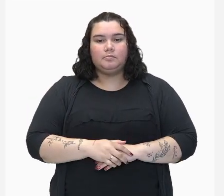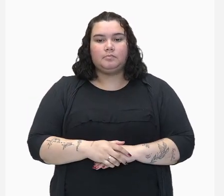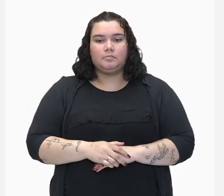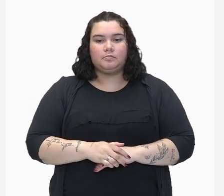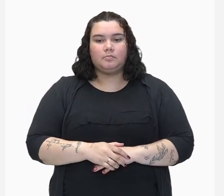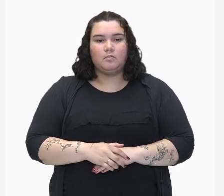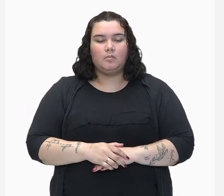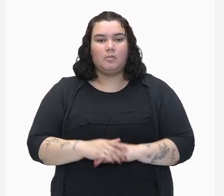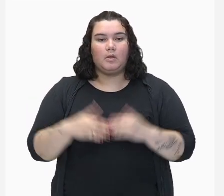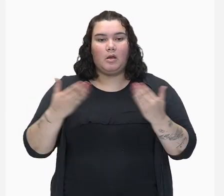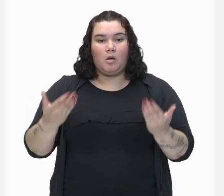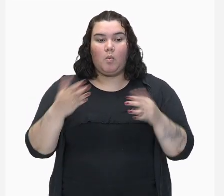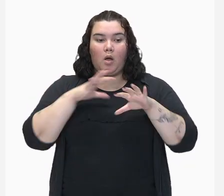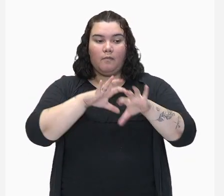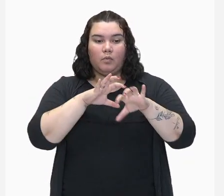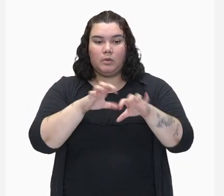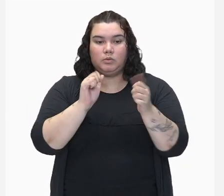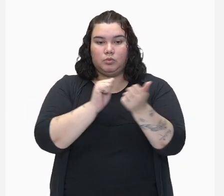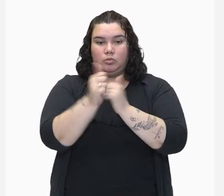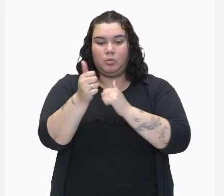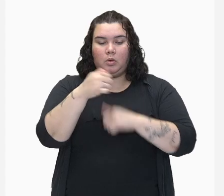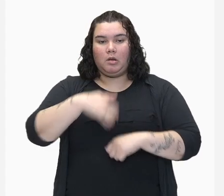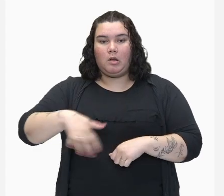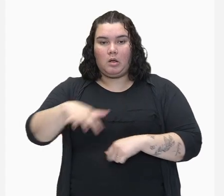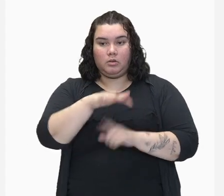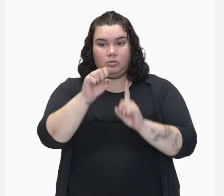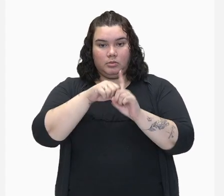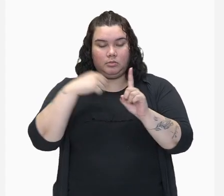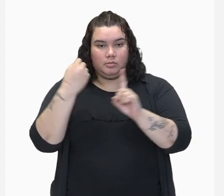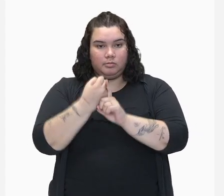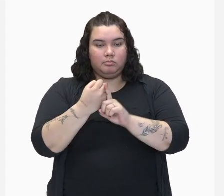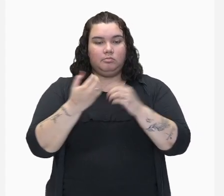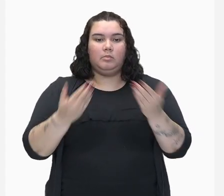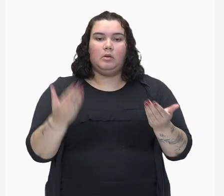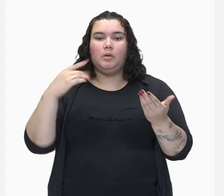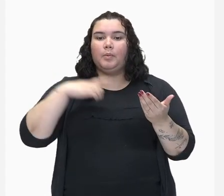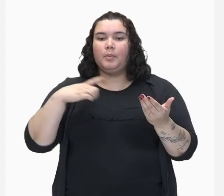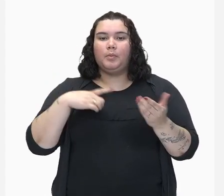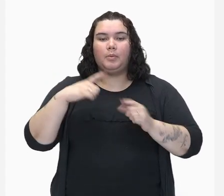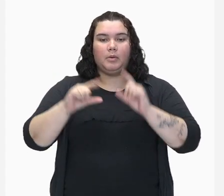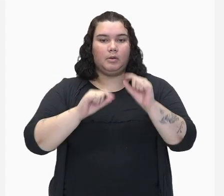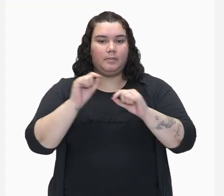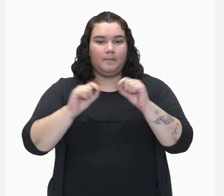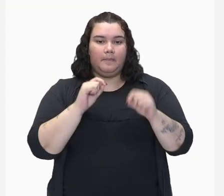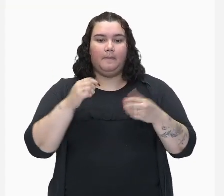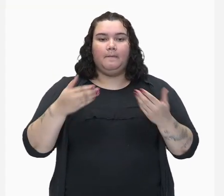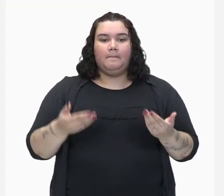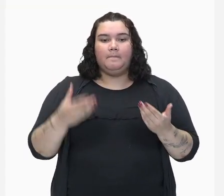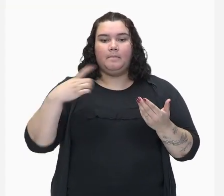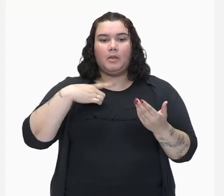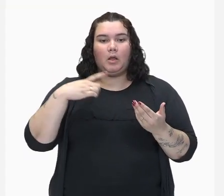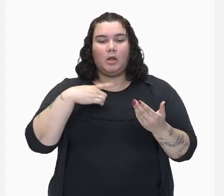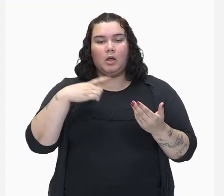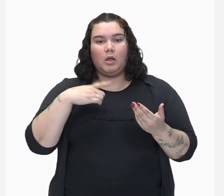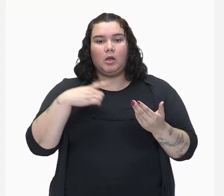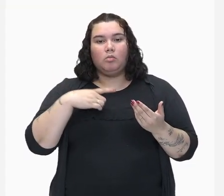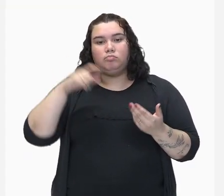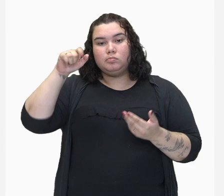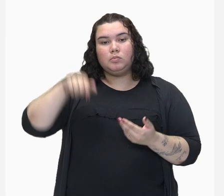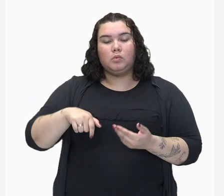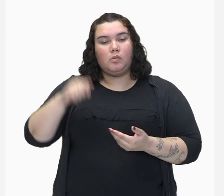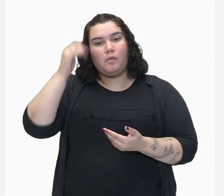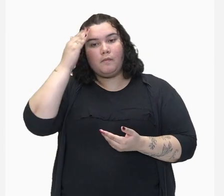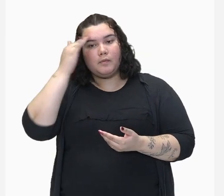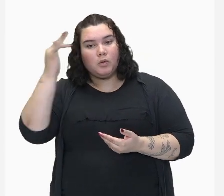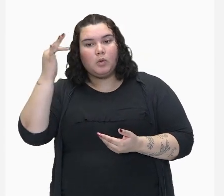essa questão da influência do esporte na sociedade, nós tivemos aí um grande filósofo